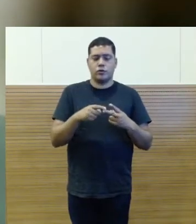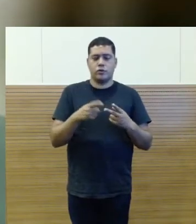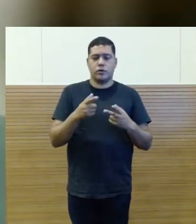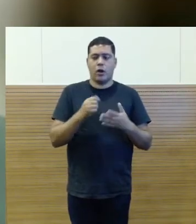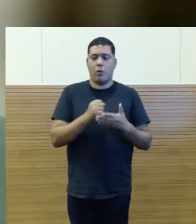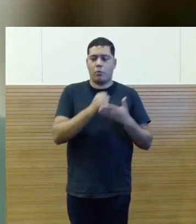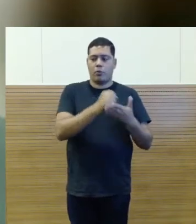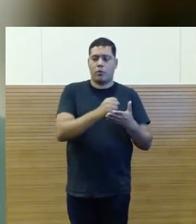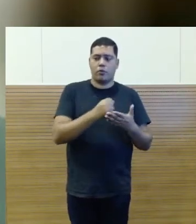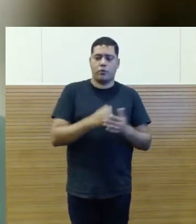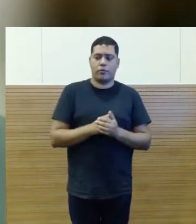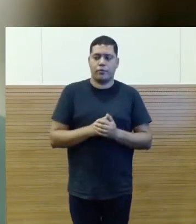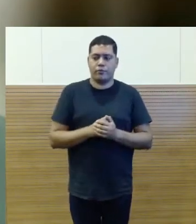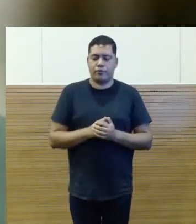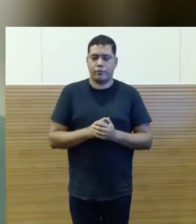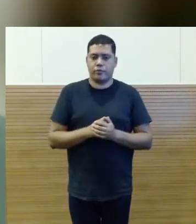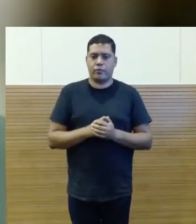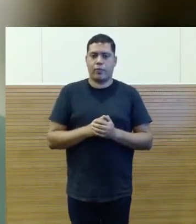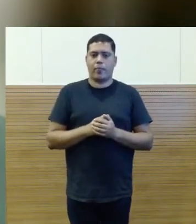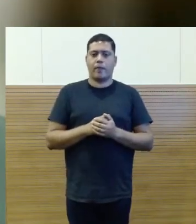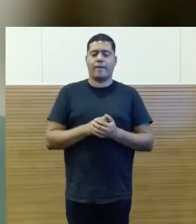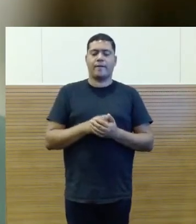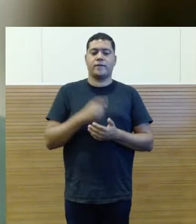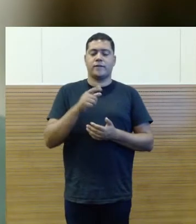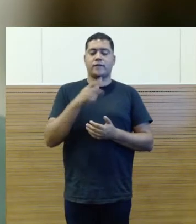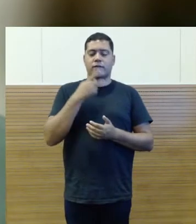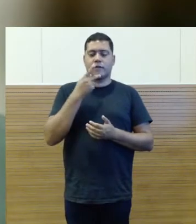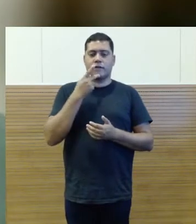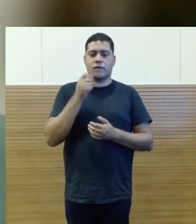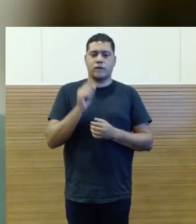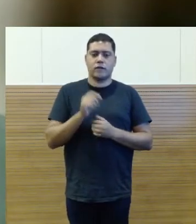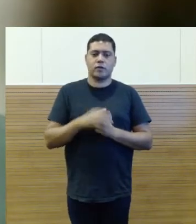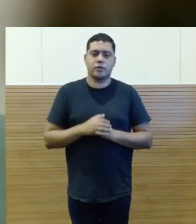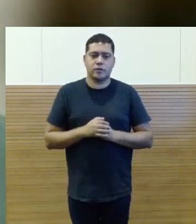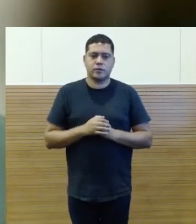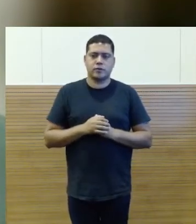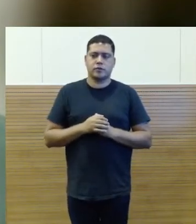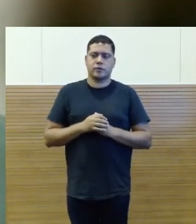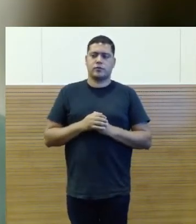nada, Lisa Marie mencionou